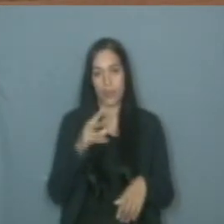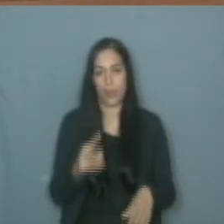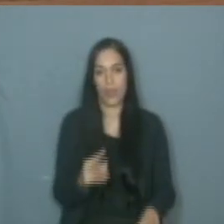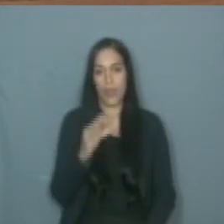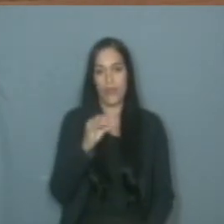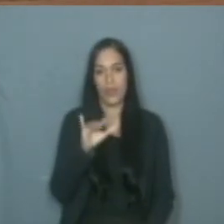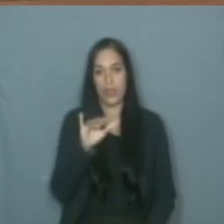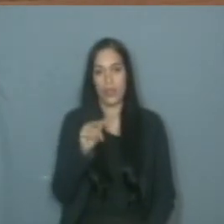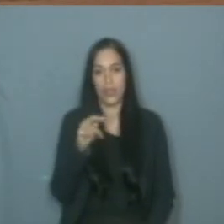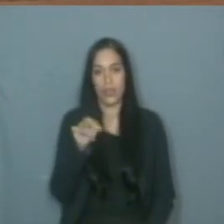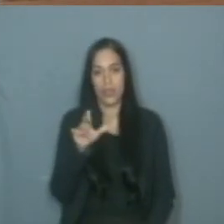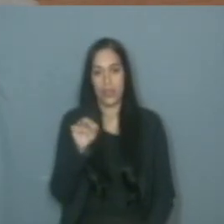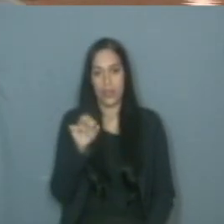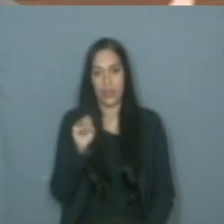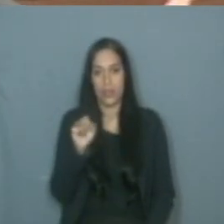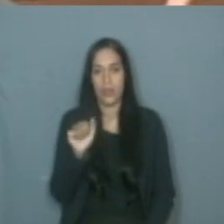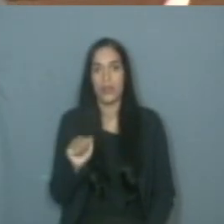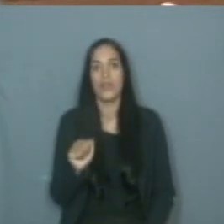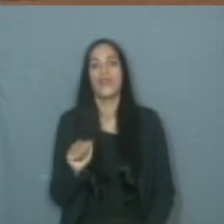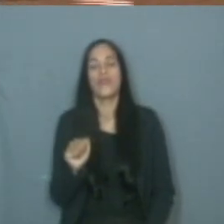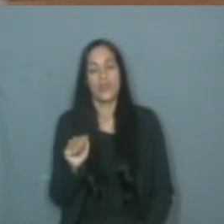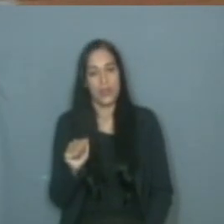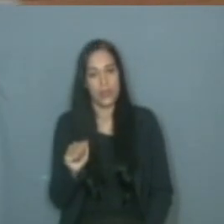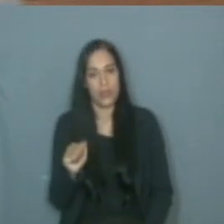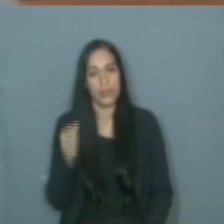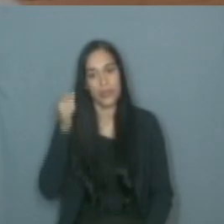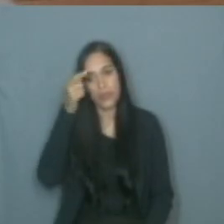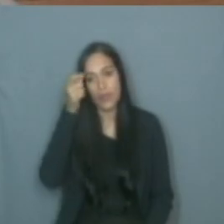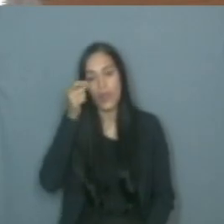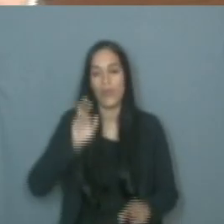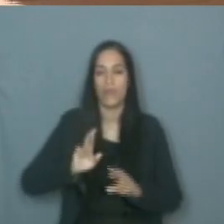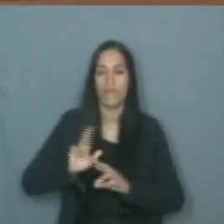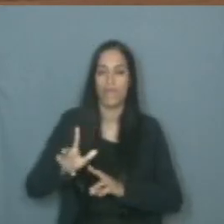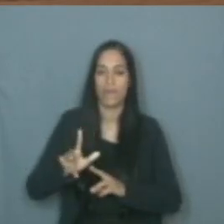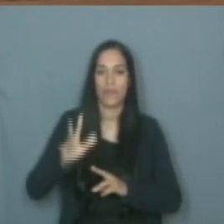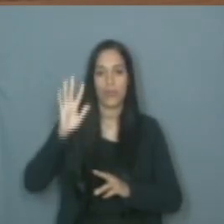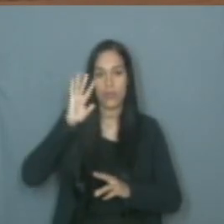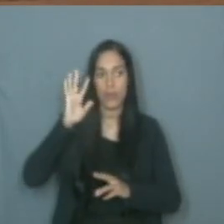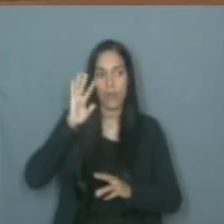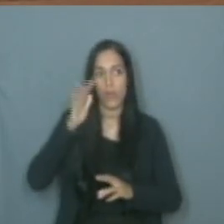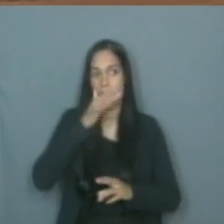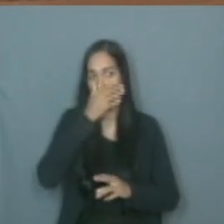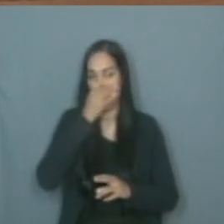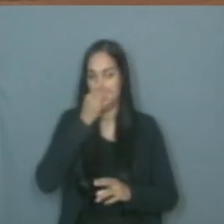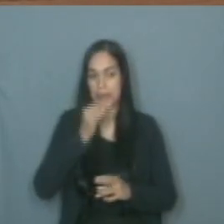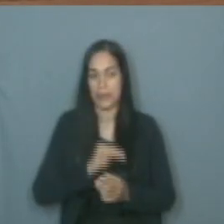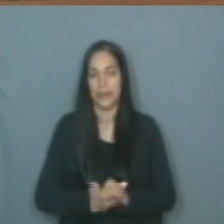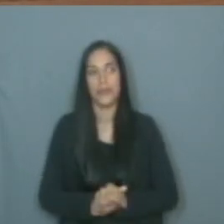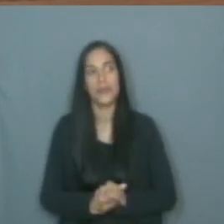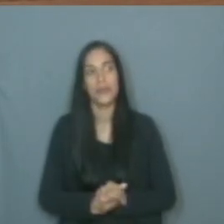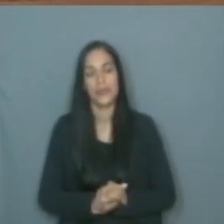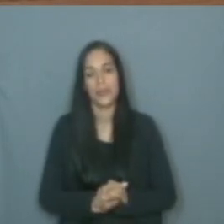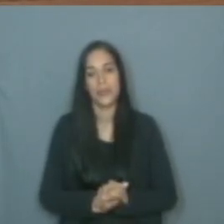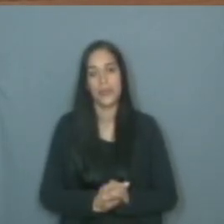aqui, por exemplo, diálogos com ideologias diferentes, com pensamentos, mas diálogos.